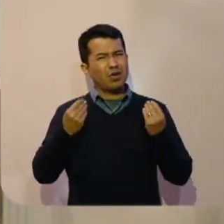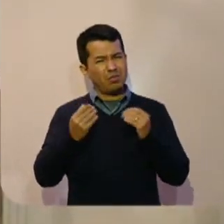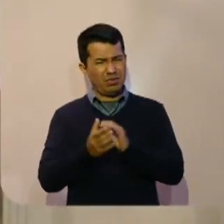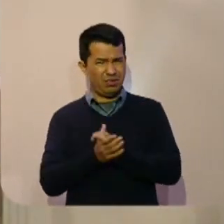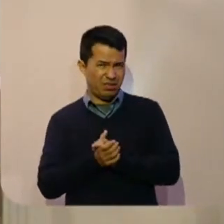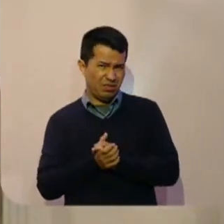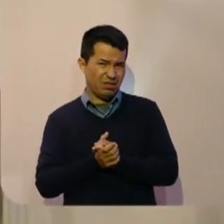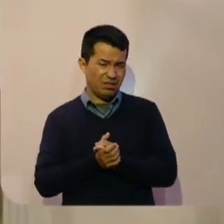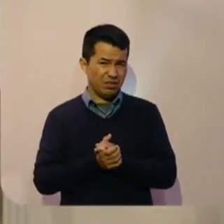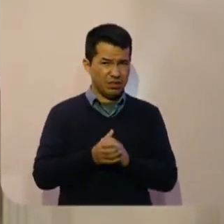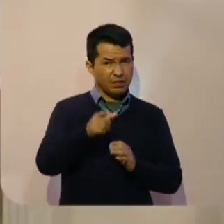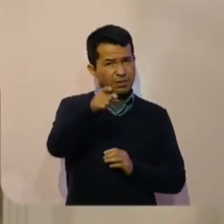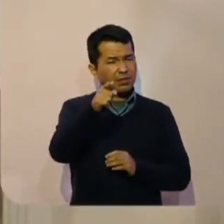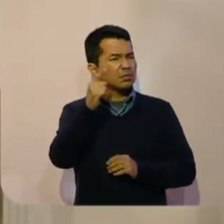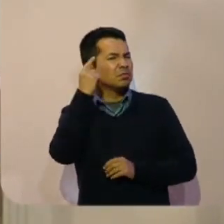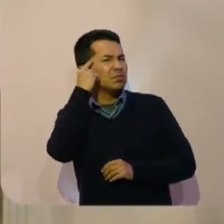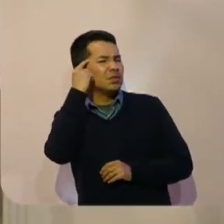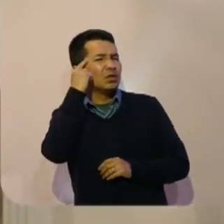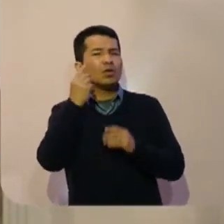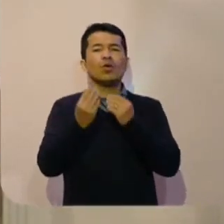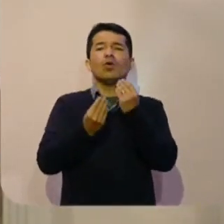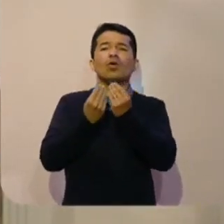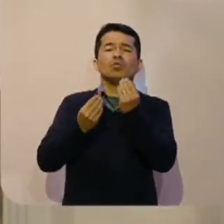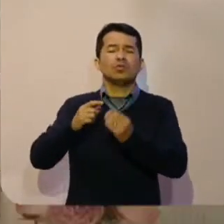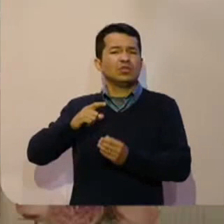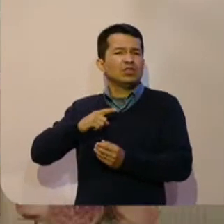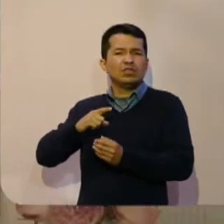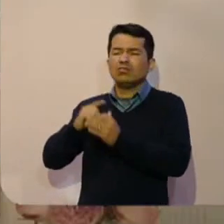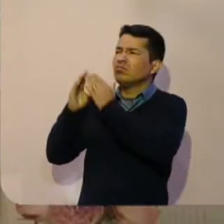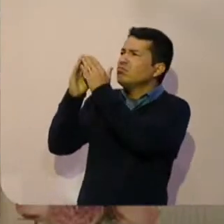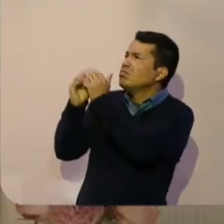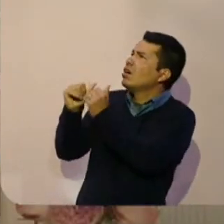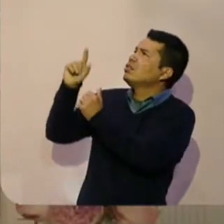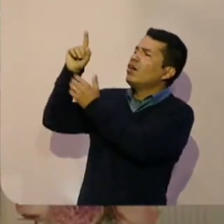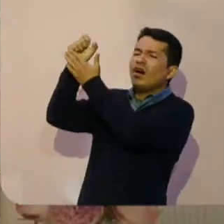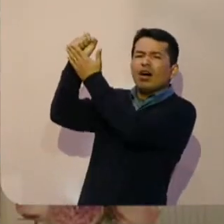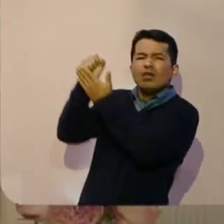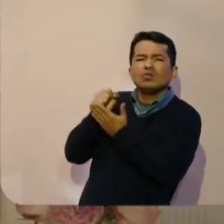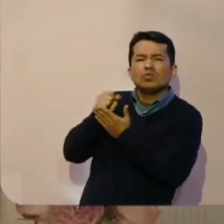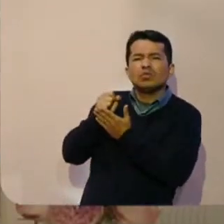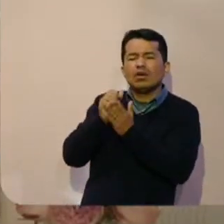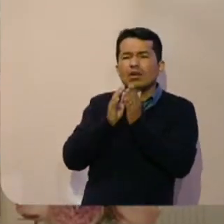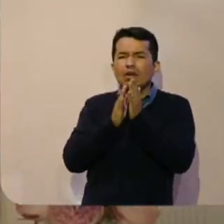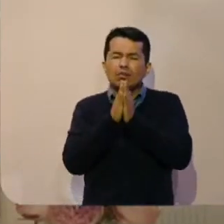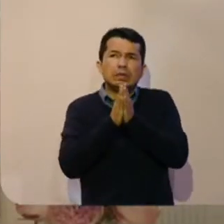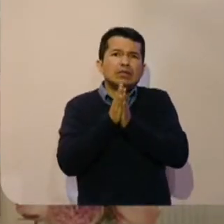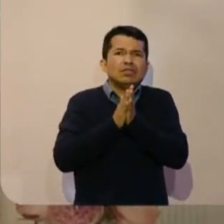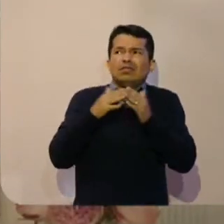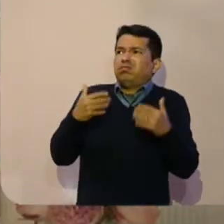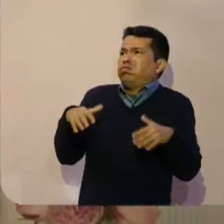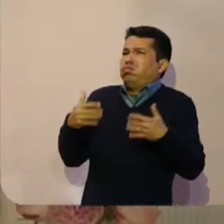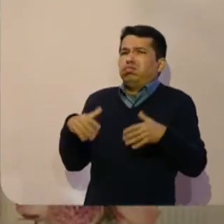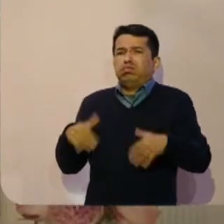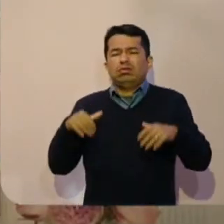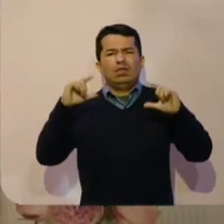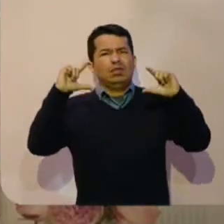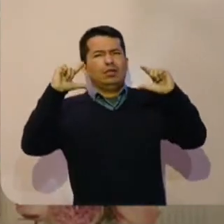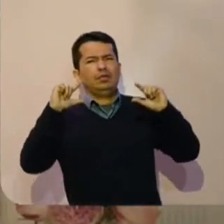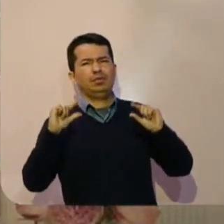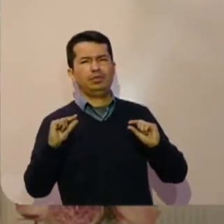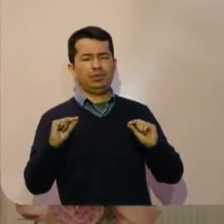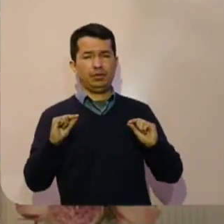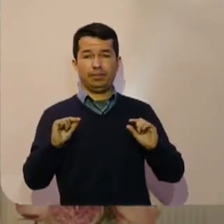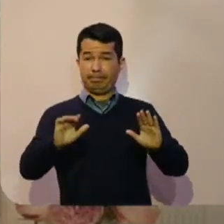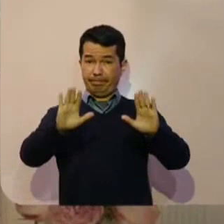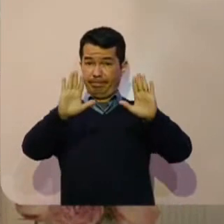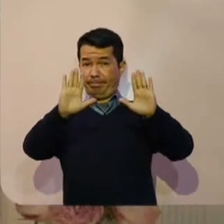pode vencer espiritualmente a ansiedade? E deixe-me então apresentar algumas recomendações da palavra